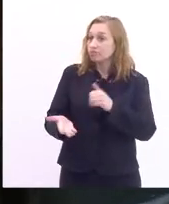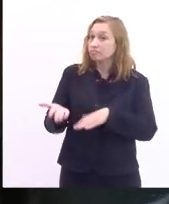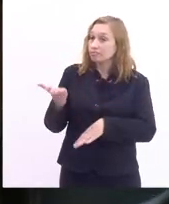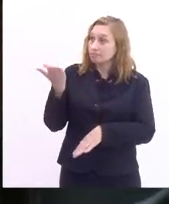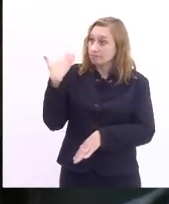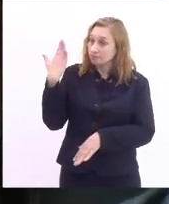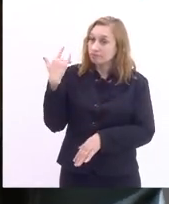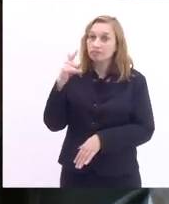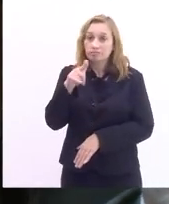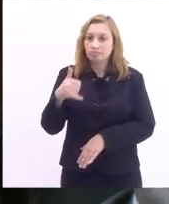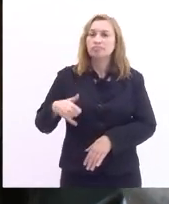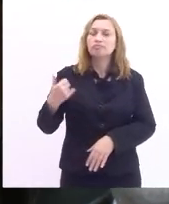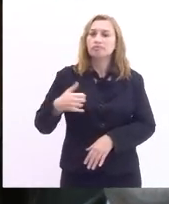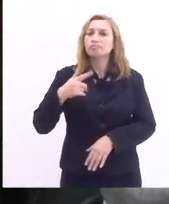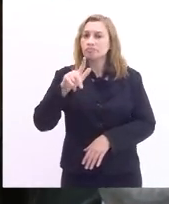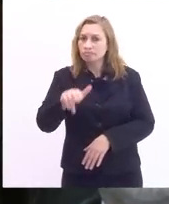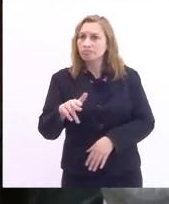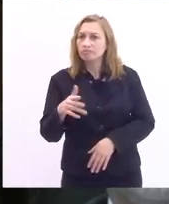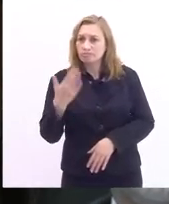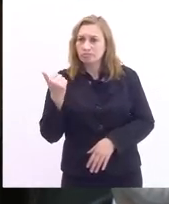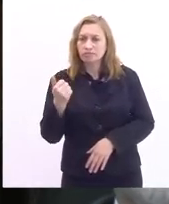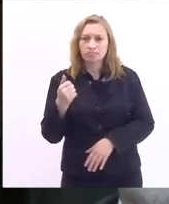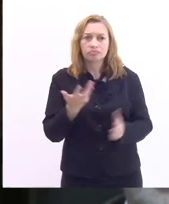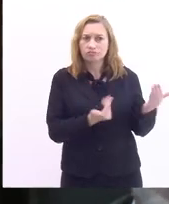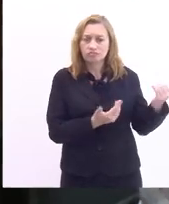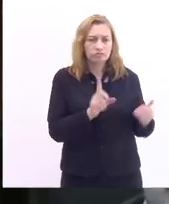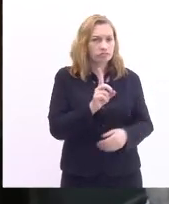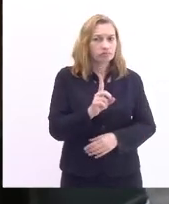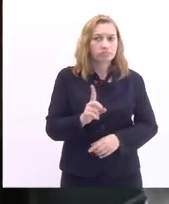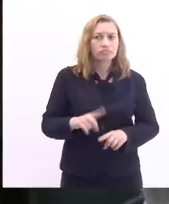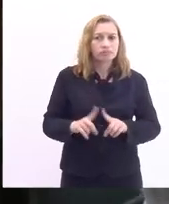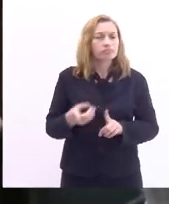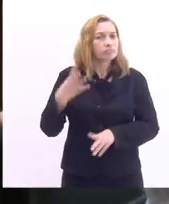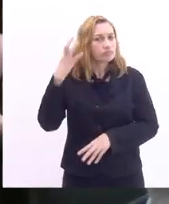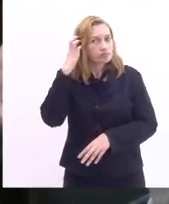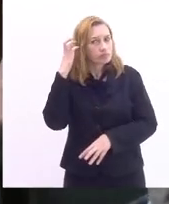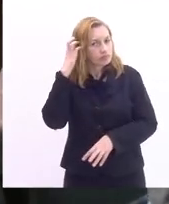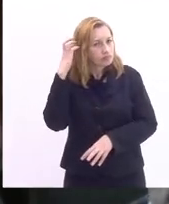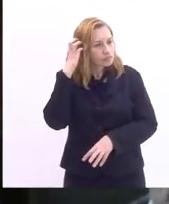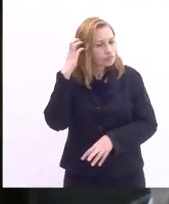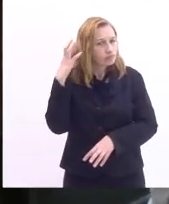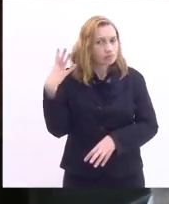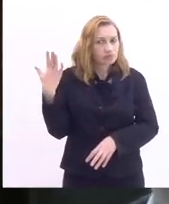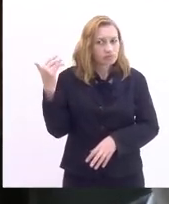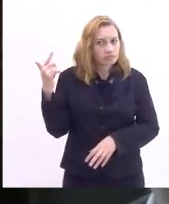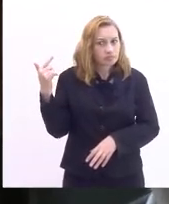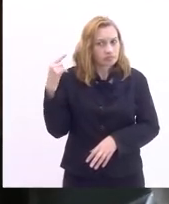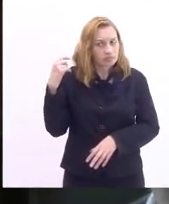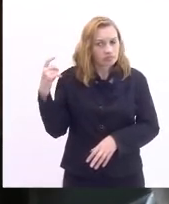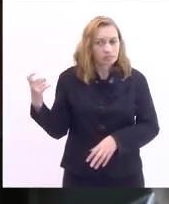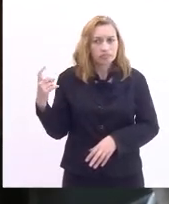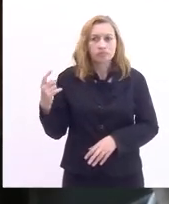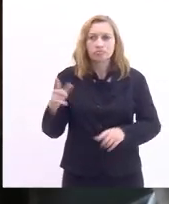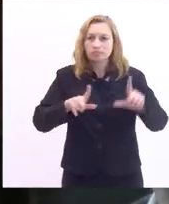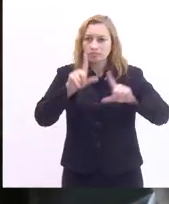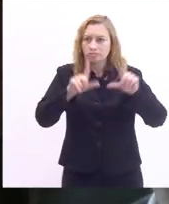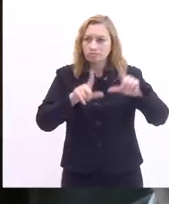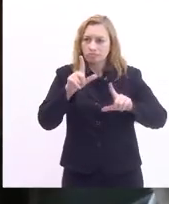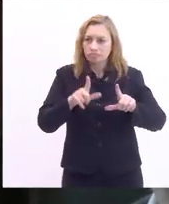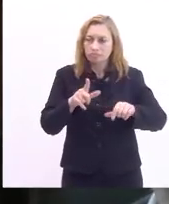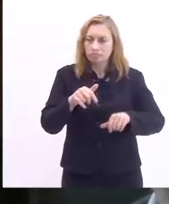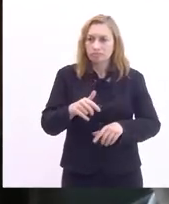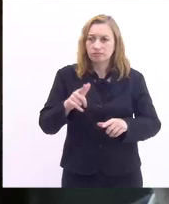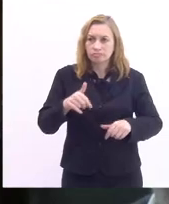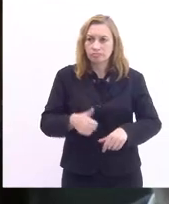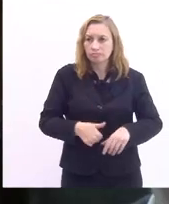que é da minha idade sabe os mais jovens não sabe mas era o rádio que faltava ali do lado uma televisão que a primeira